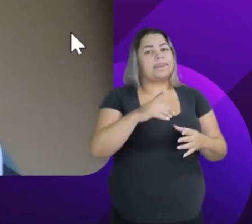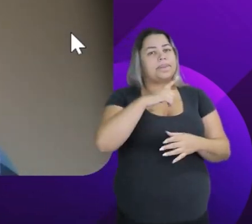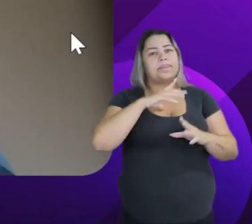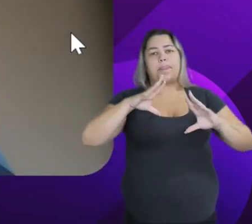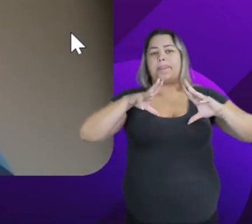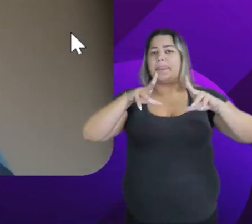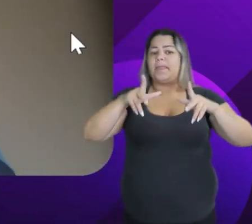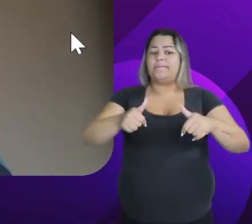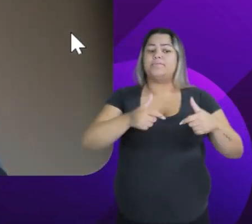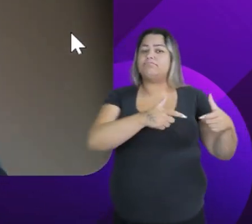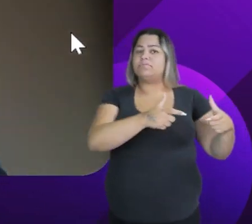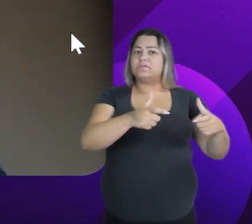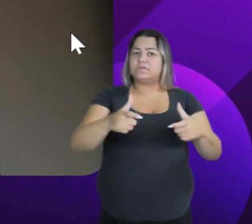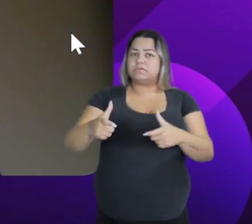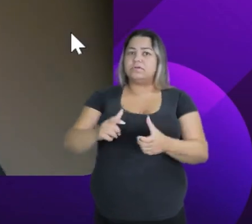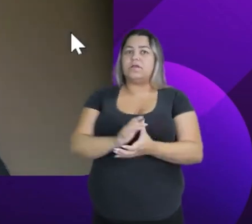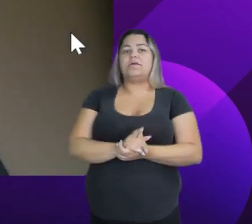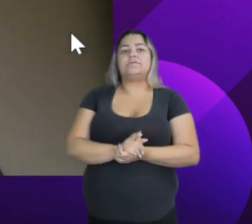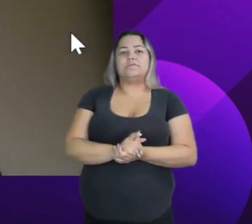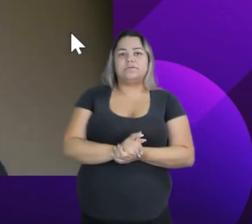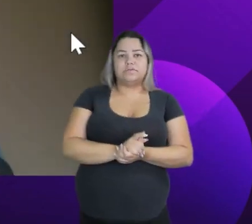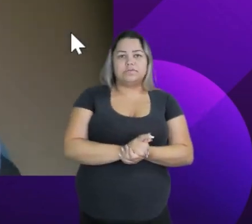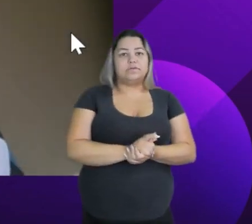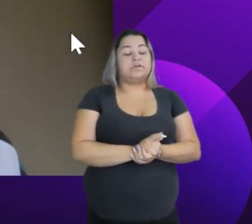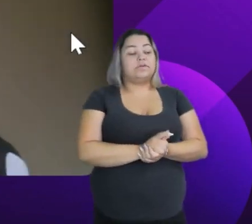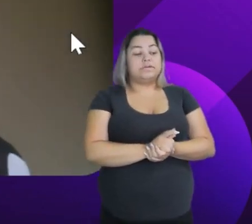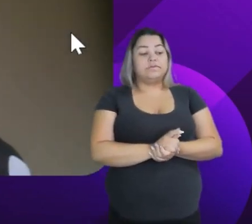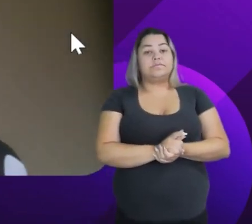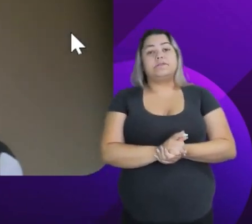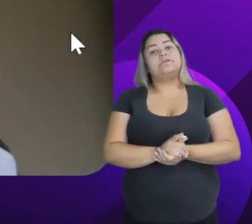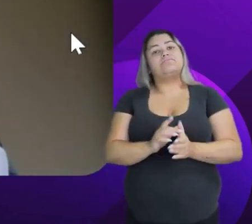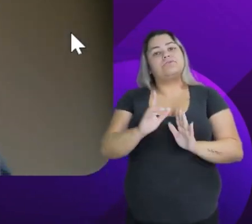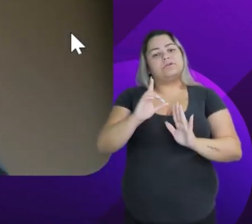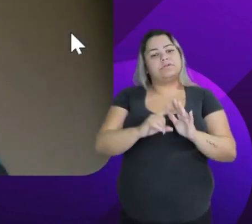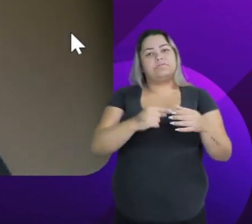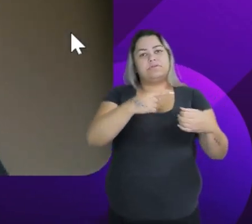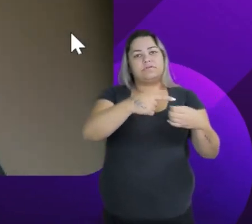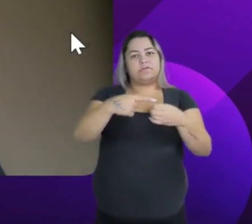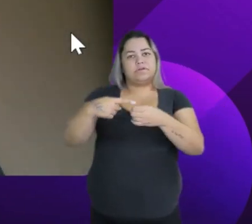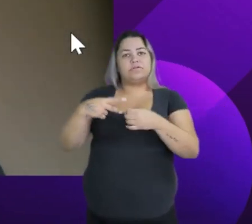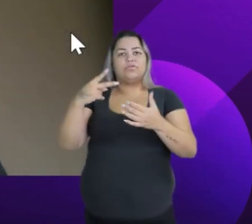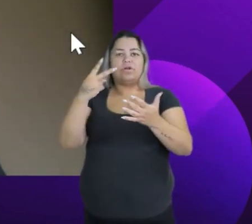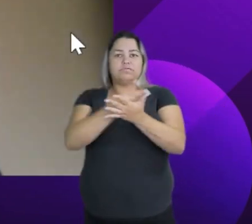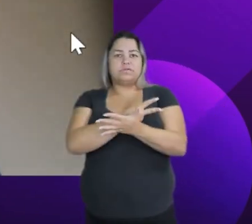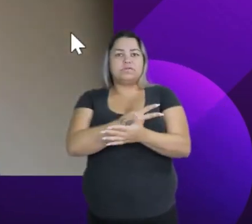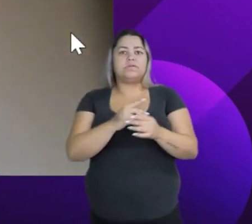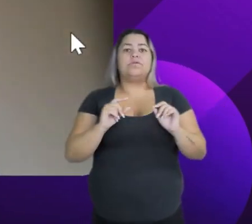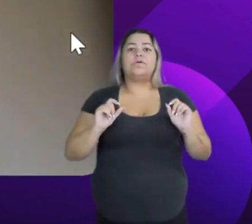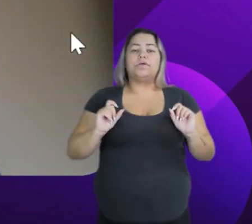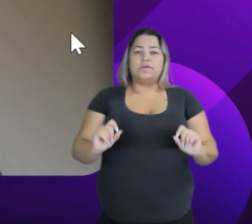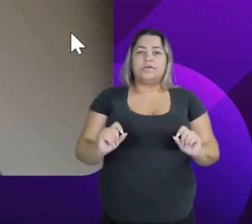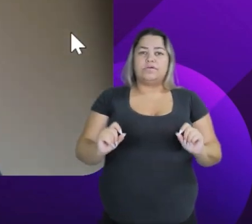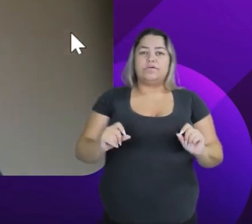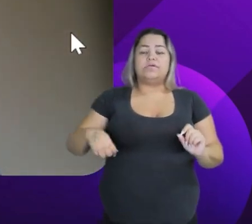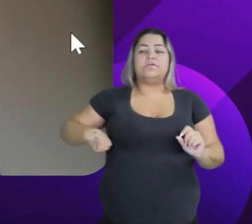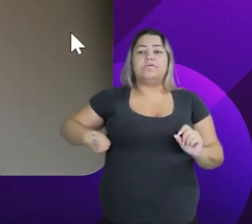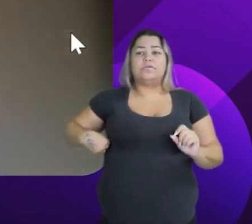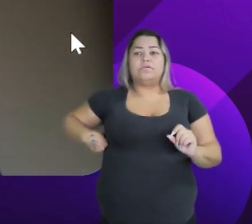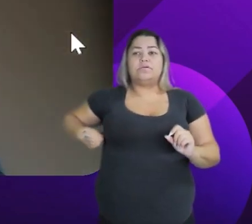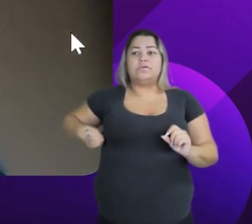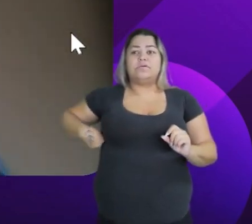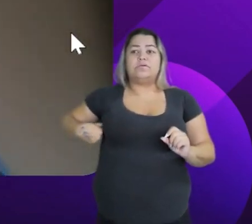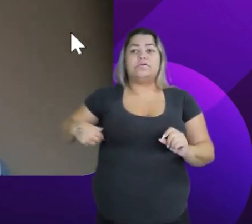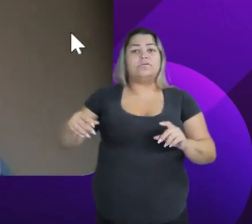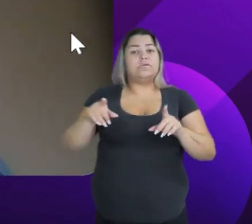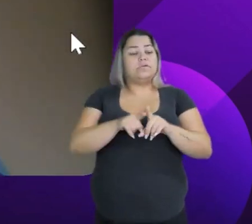todos esses espaços, né? Então, esse conceito do direito à cidade, ele surgiu, né, com Henri Lefebvre, que ele era